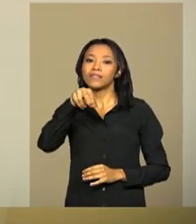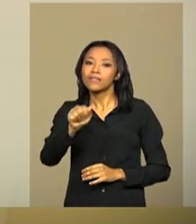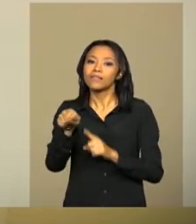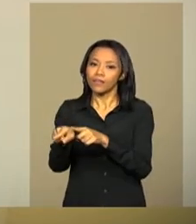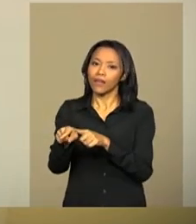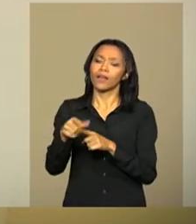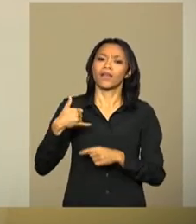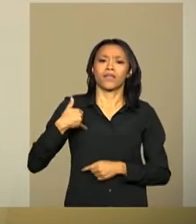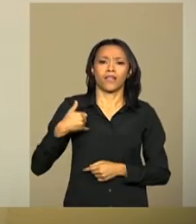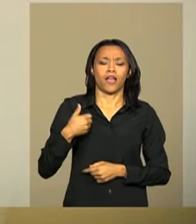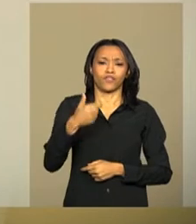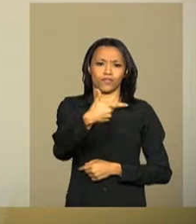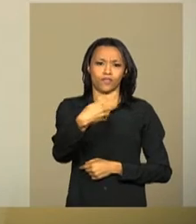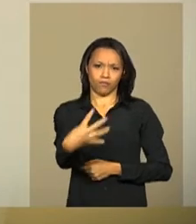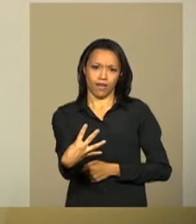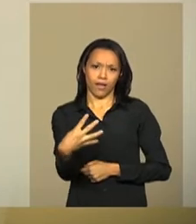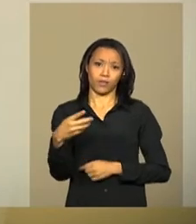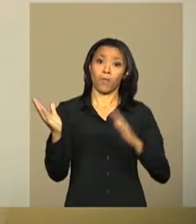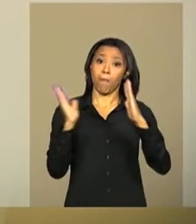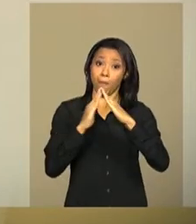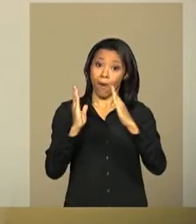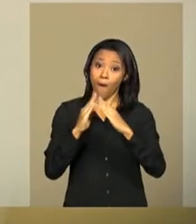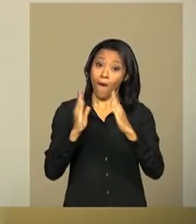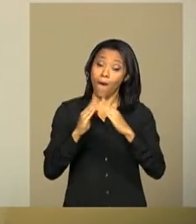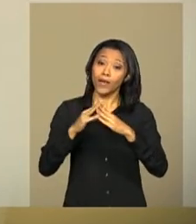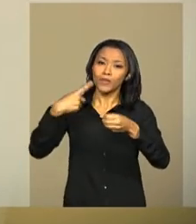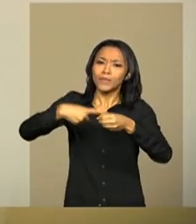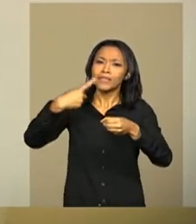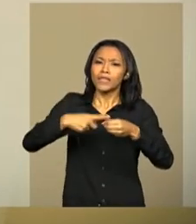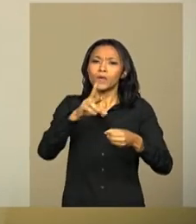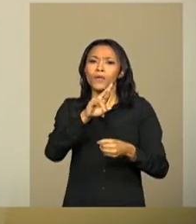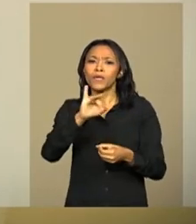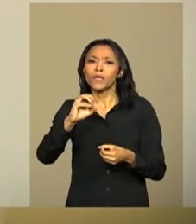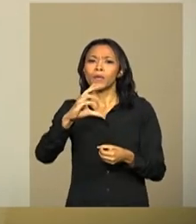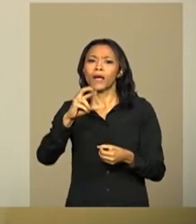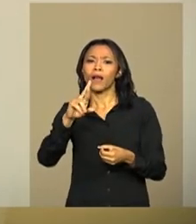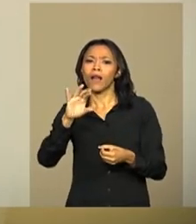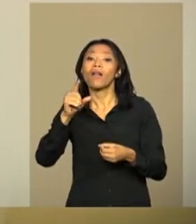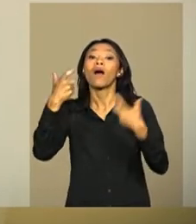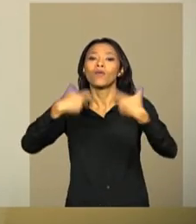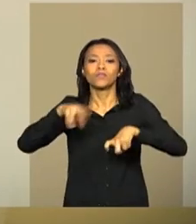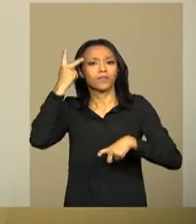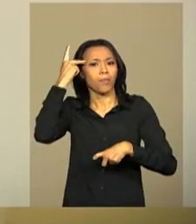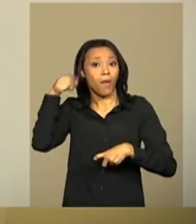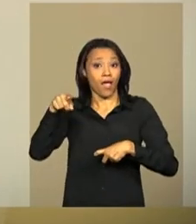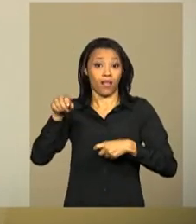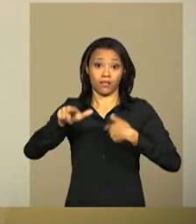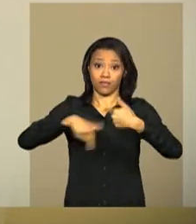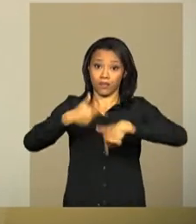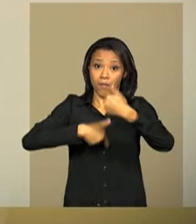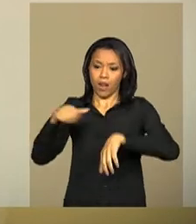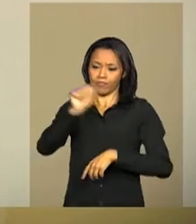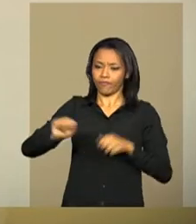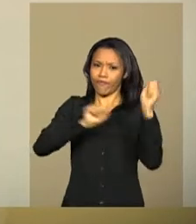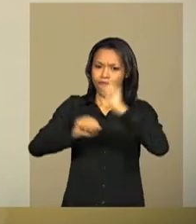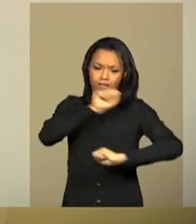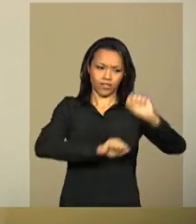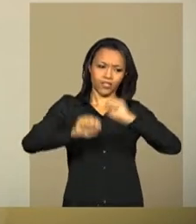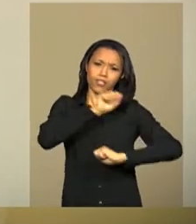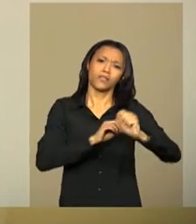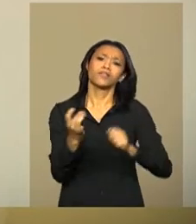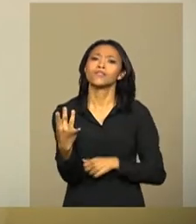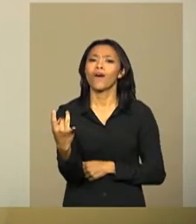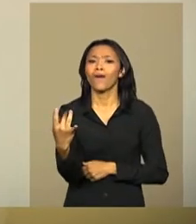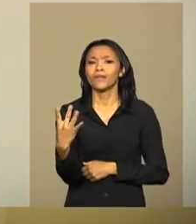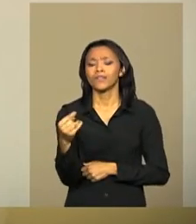e tem 24 anos mora lá em Rio Claro em São Paulo a Janaína é faxineira Marques e cuida